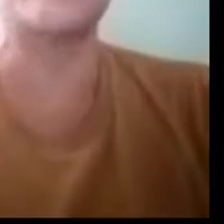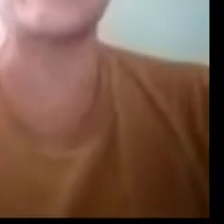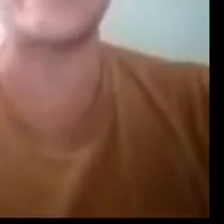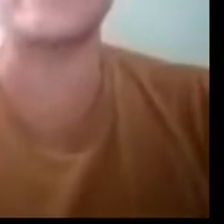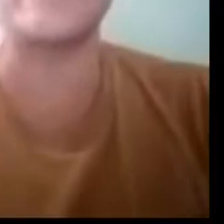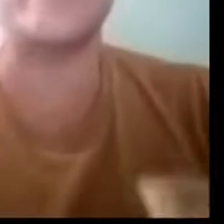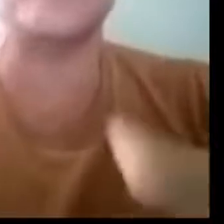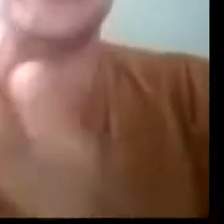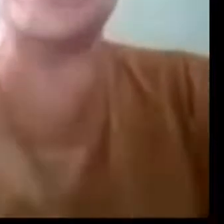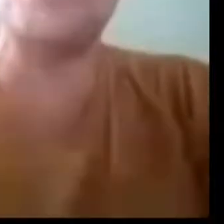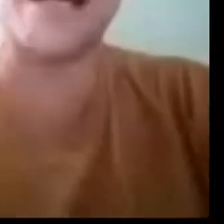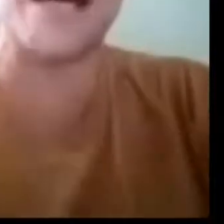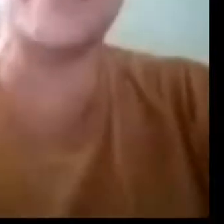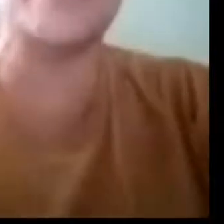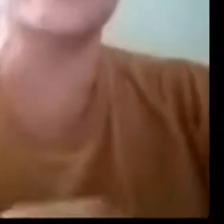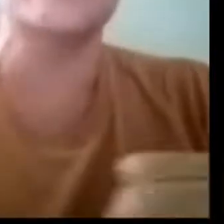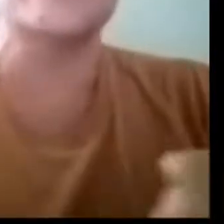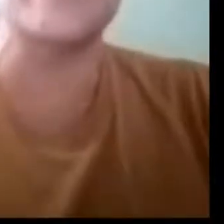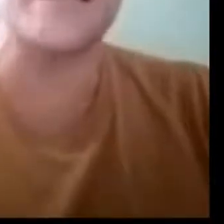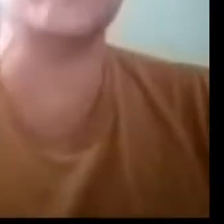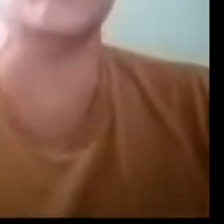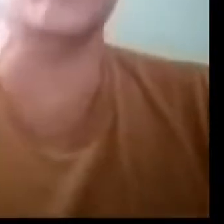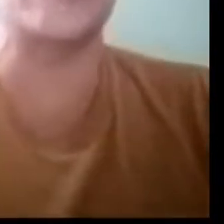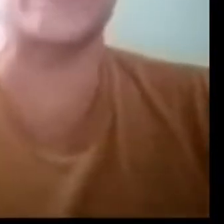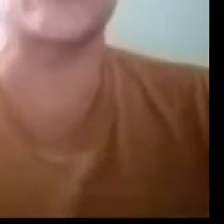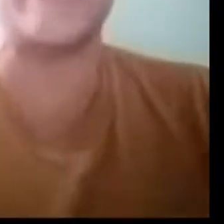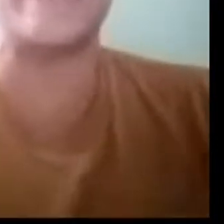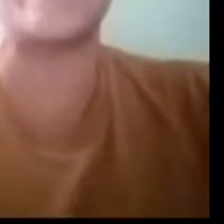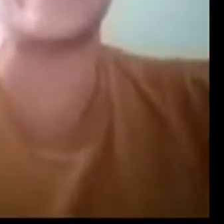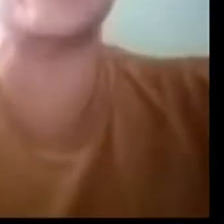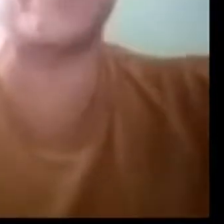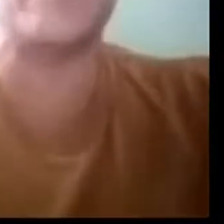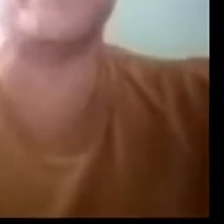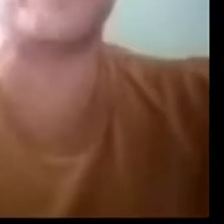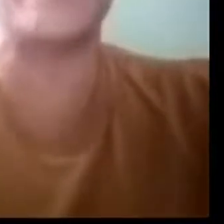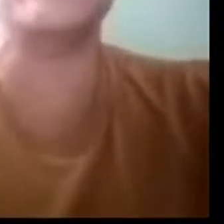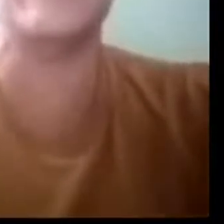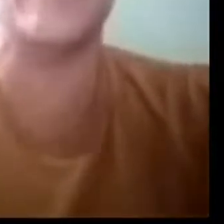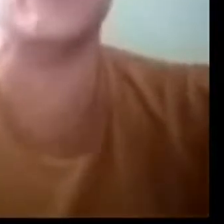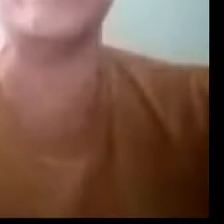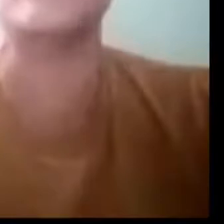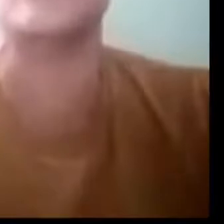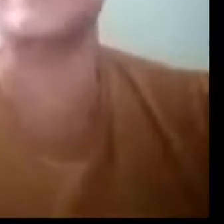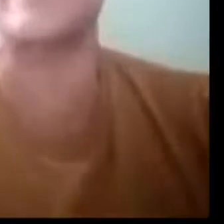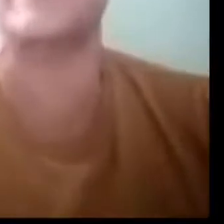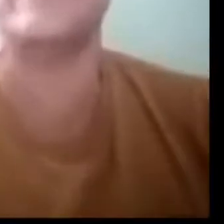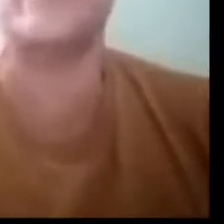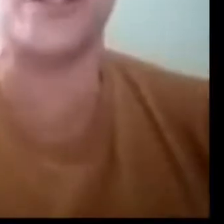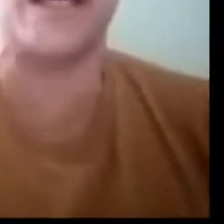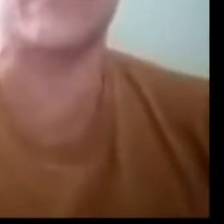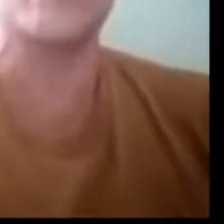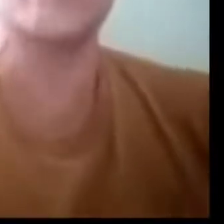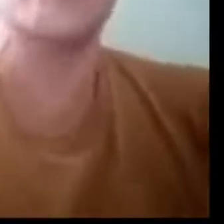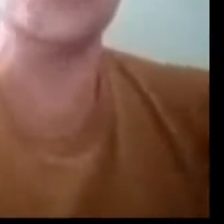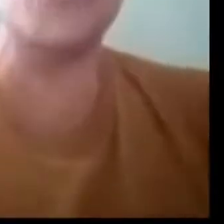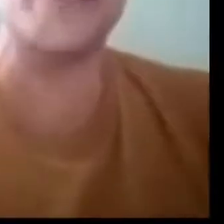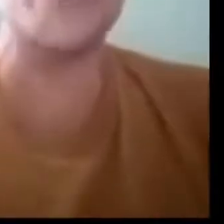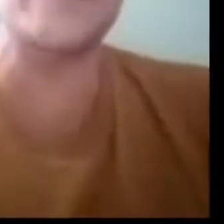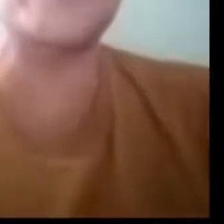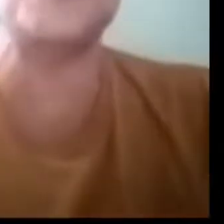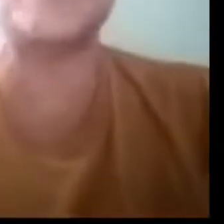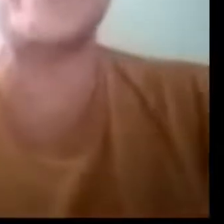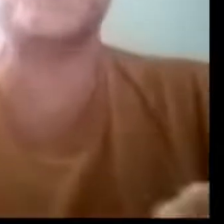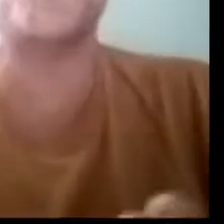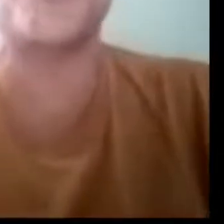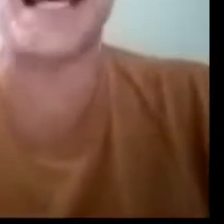revisão acerca de Idade Média, certo? Colocando, né, as principais categorias sociais que existiam,